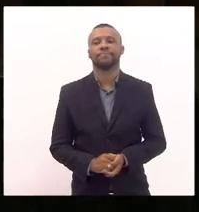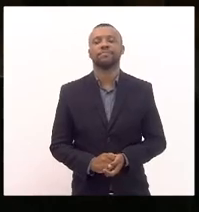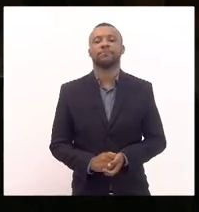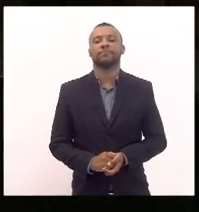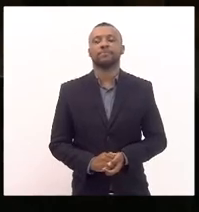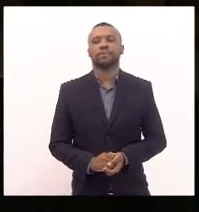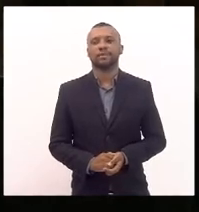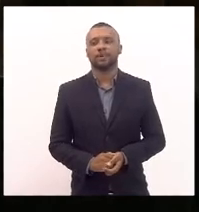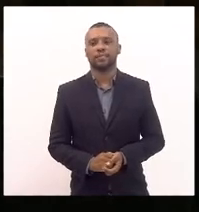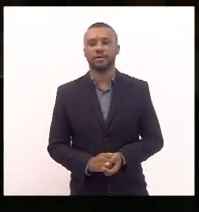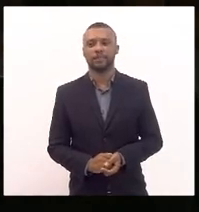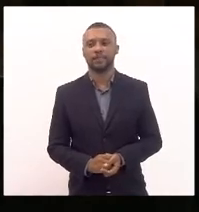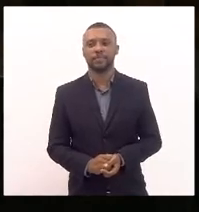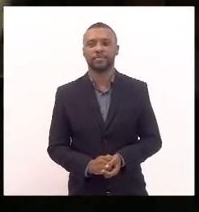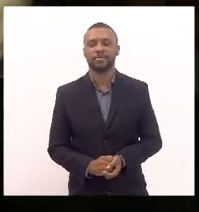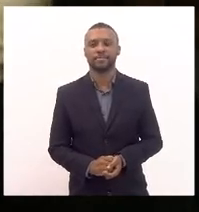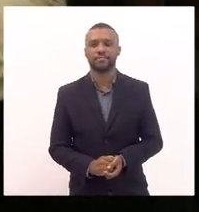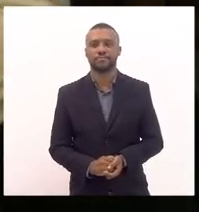Oi